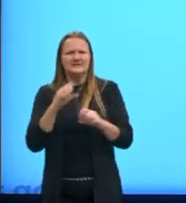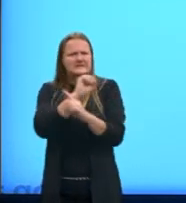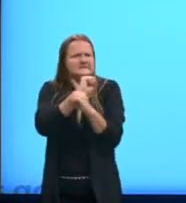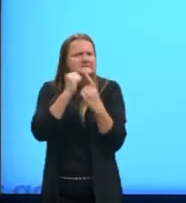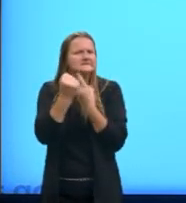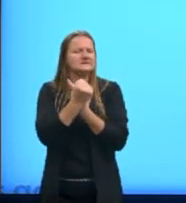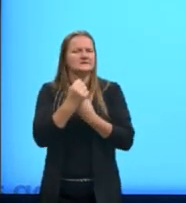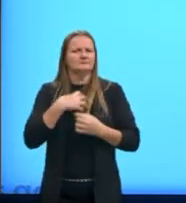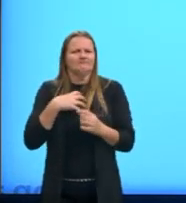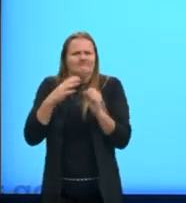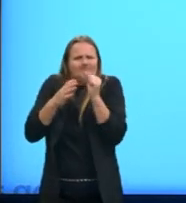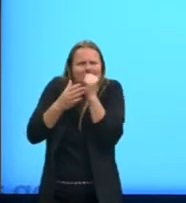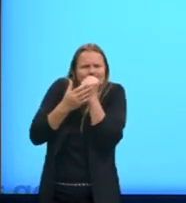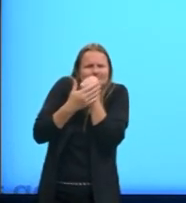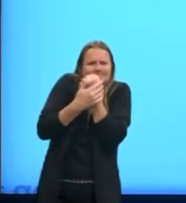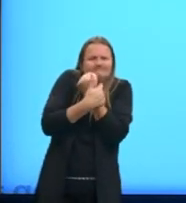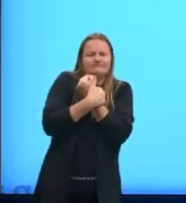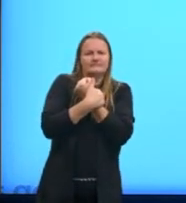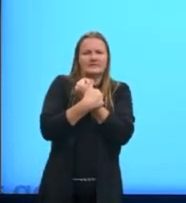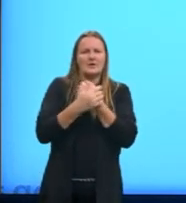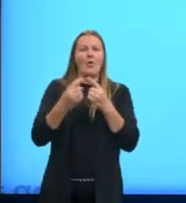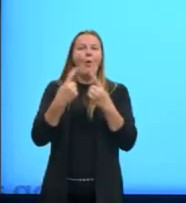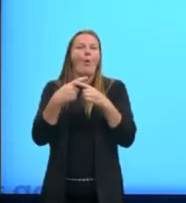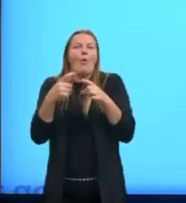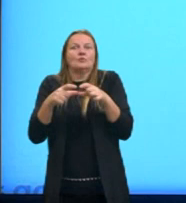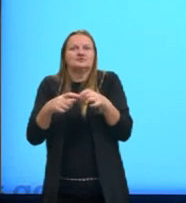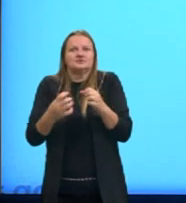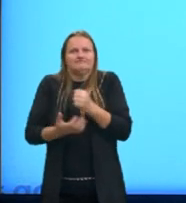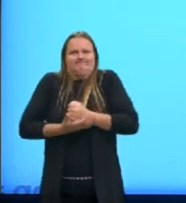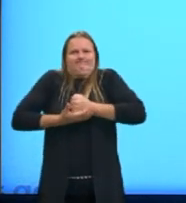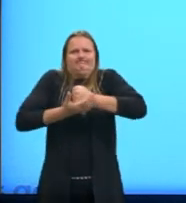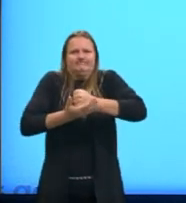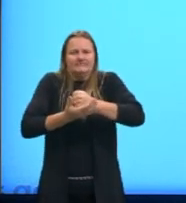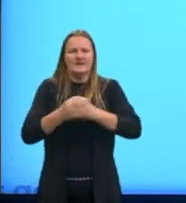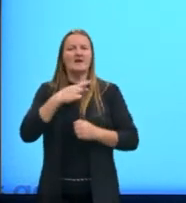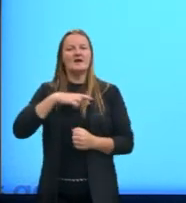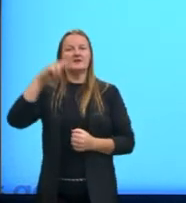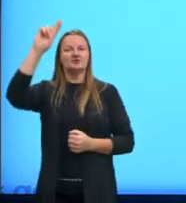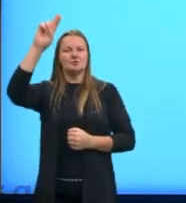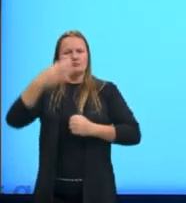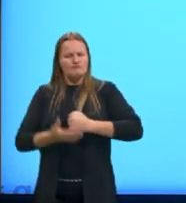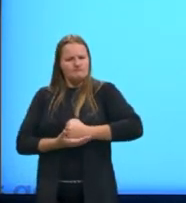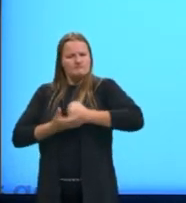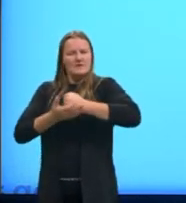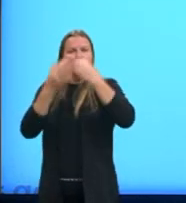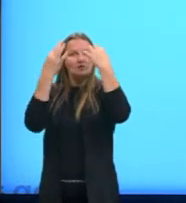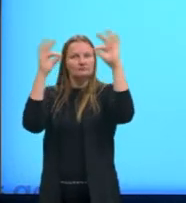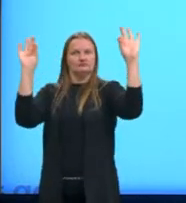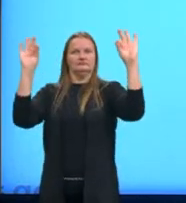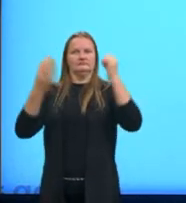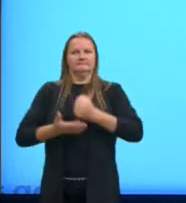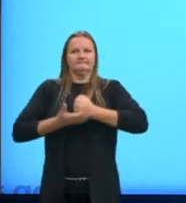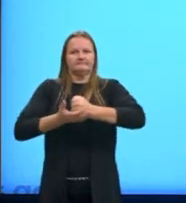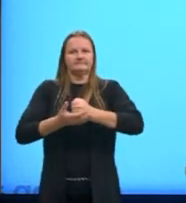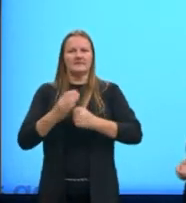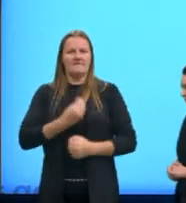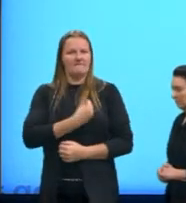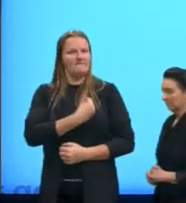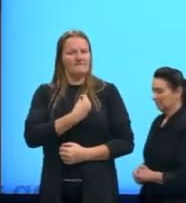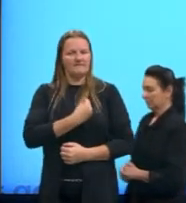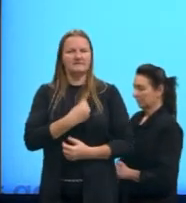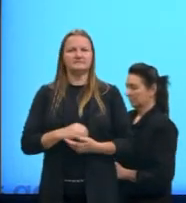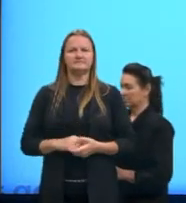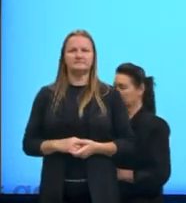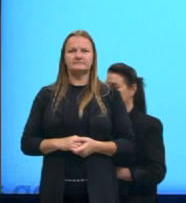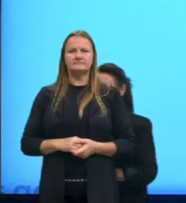ela seguir fugiu muito no conhecimento religioso em que a religião daria a salvação para tudo e